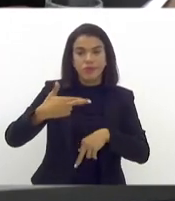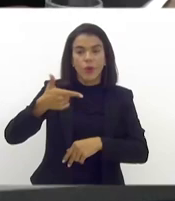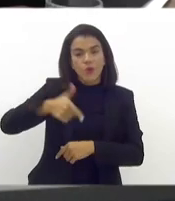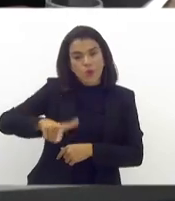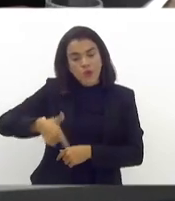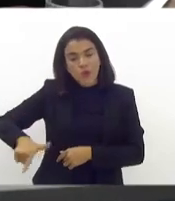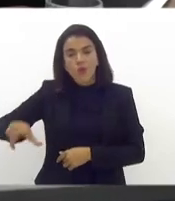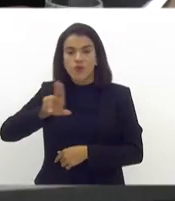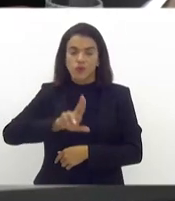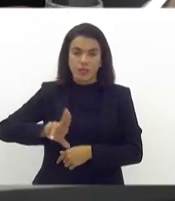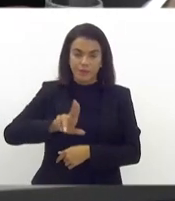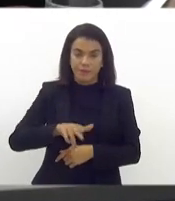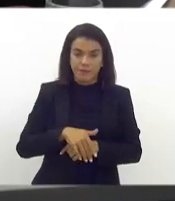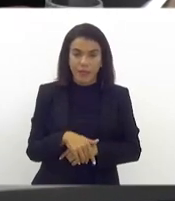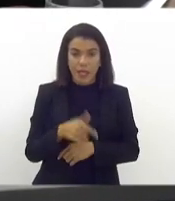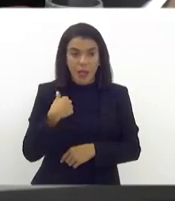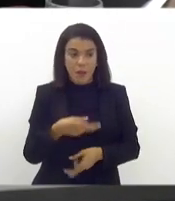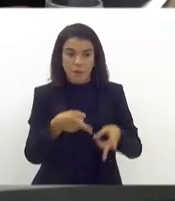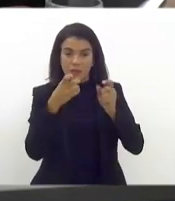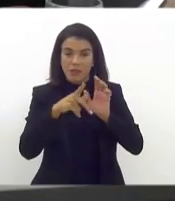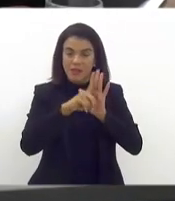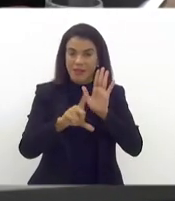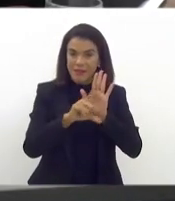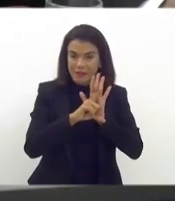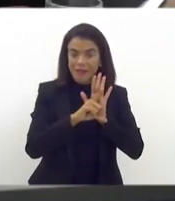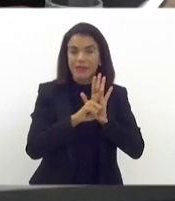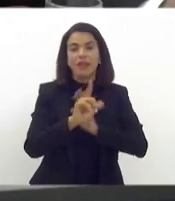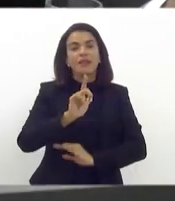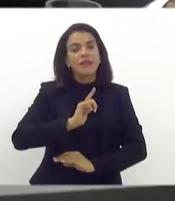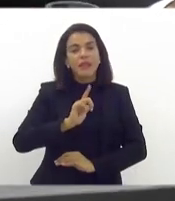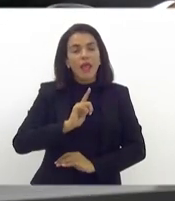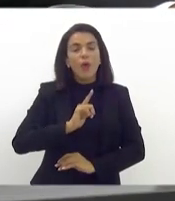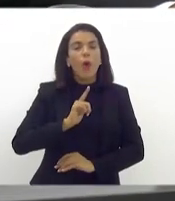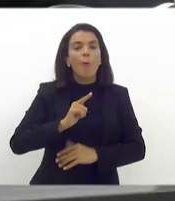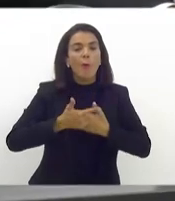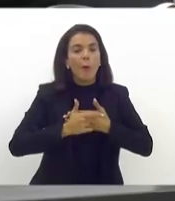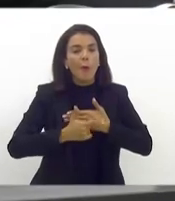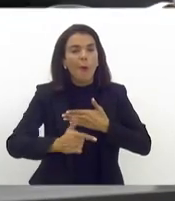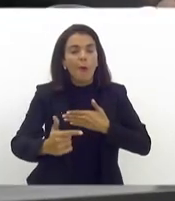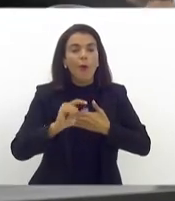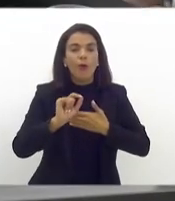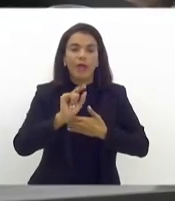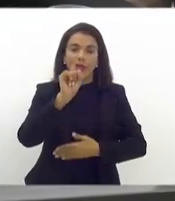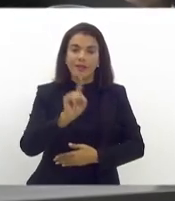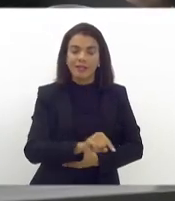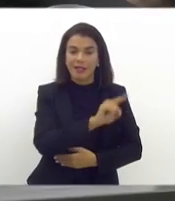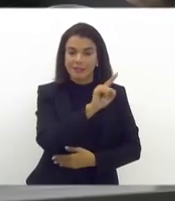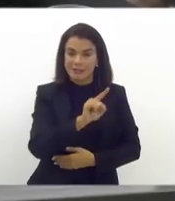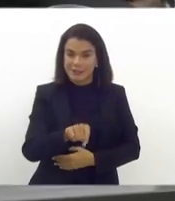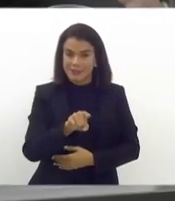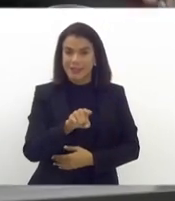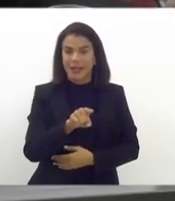que eu vejo é que este projeto tem como consequência cancelar